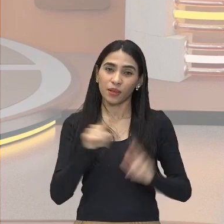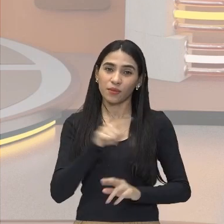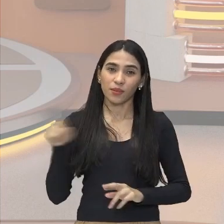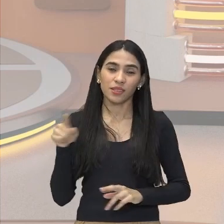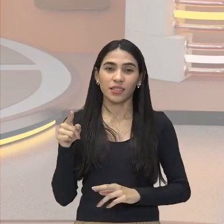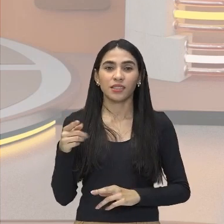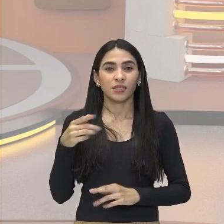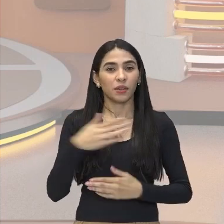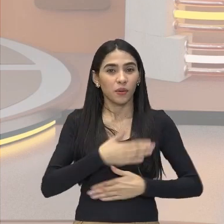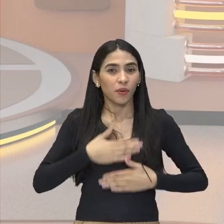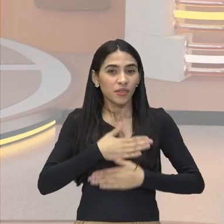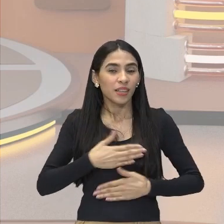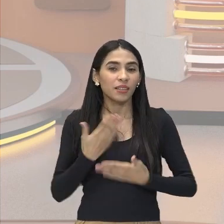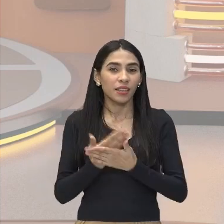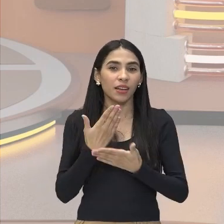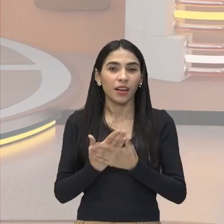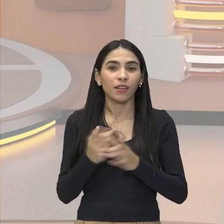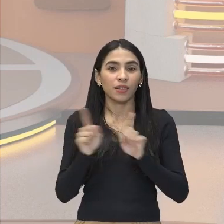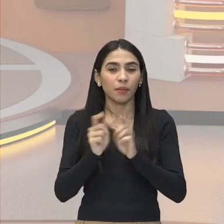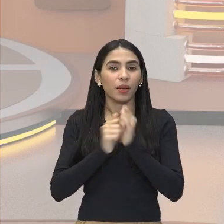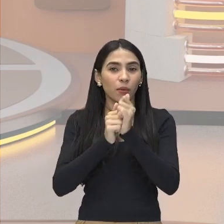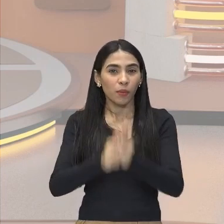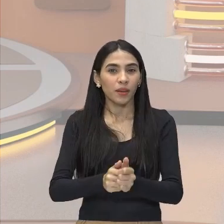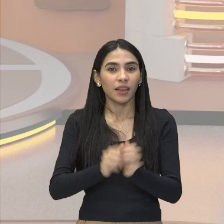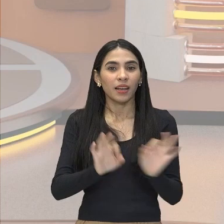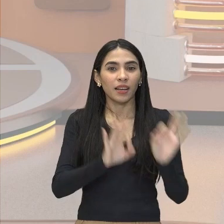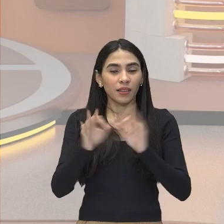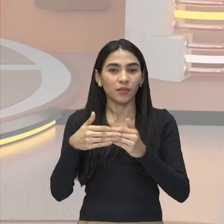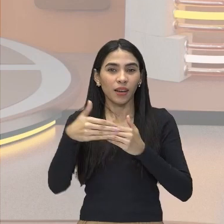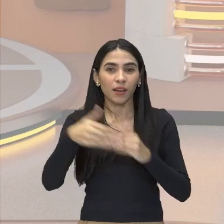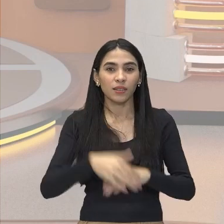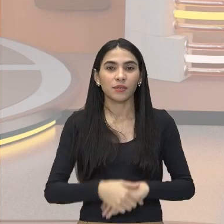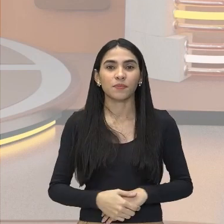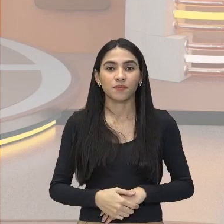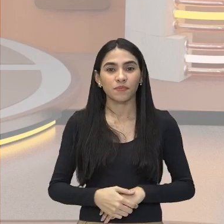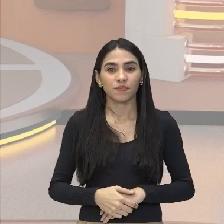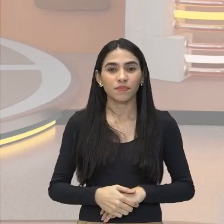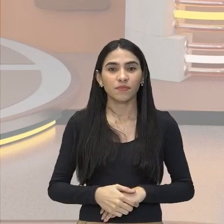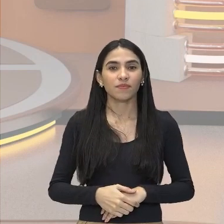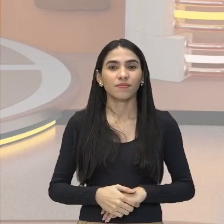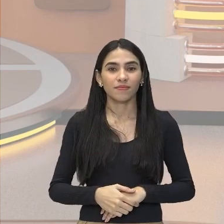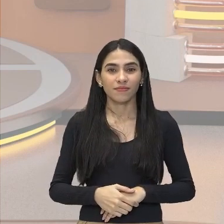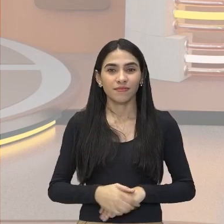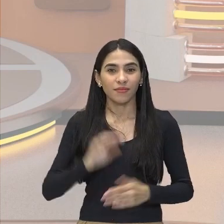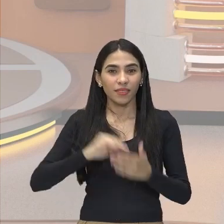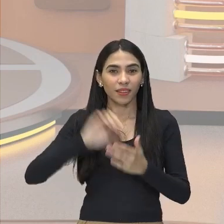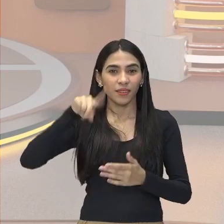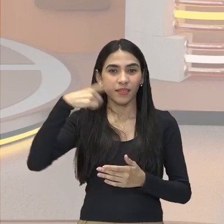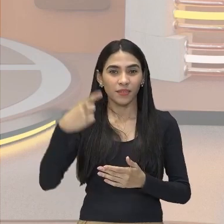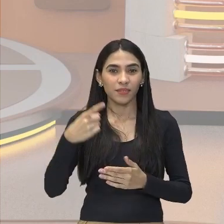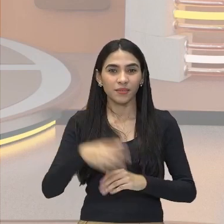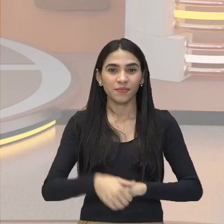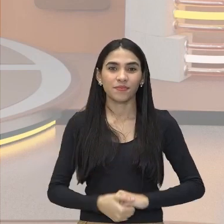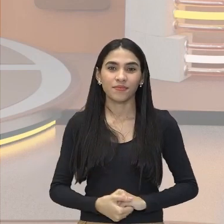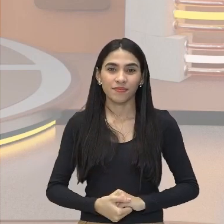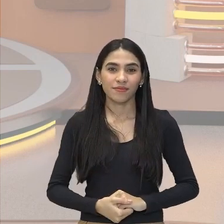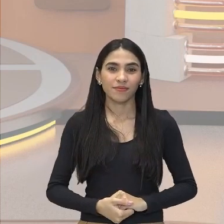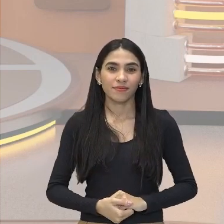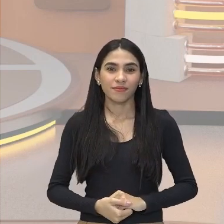tenham gostado aí, que tenham acompanhado direitinho a nossa aula e até a próxima então.